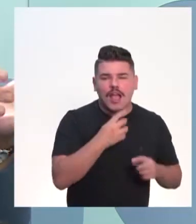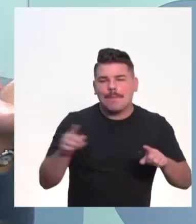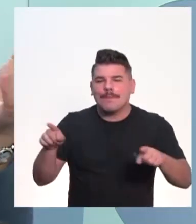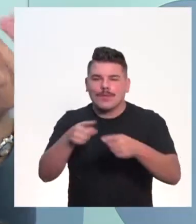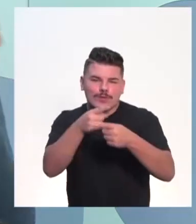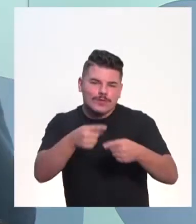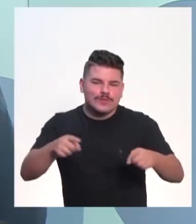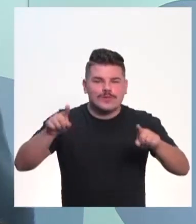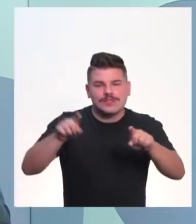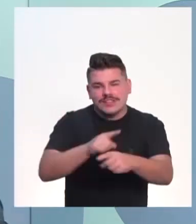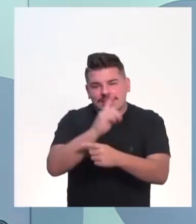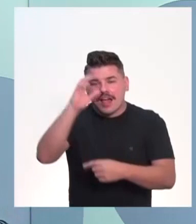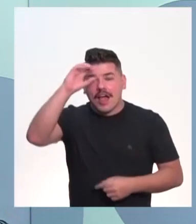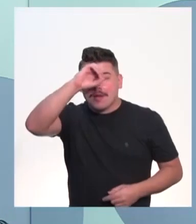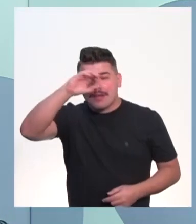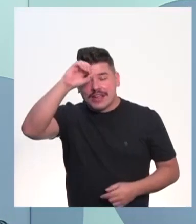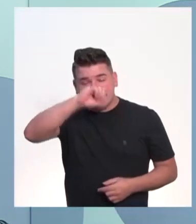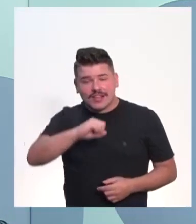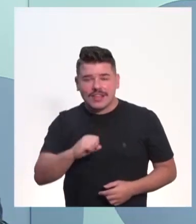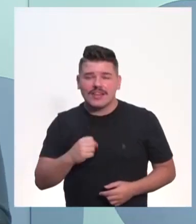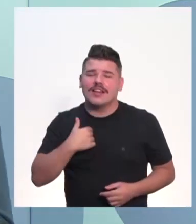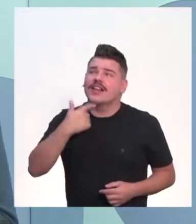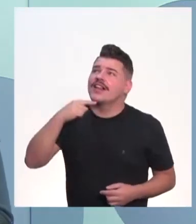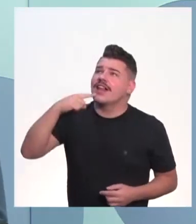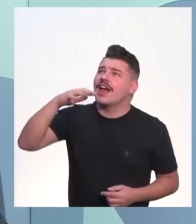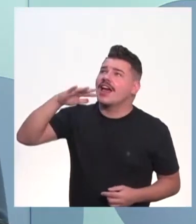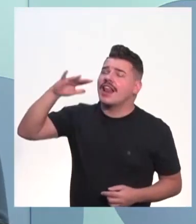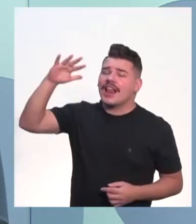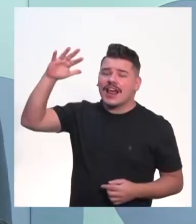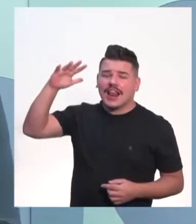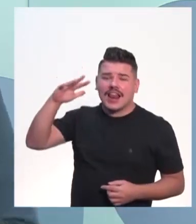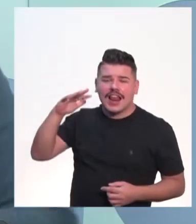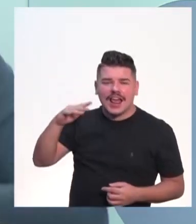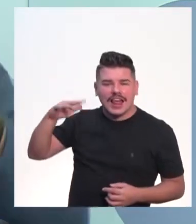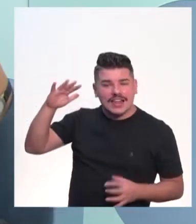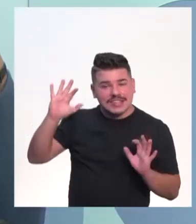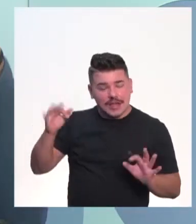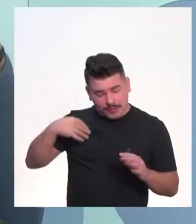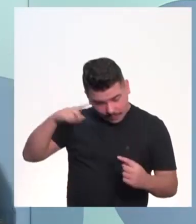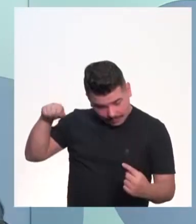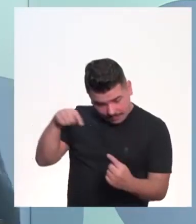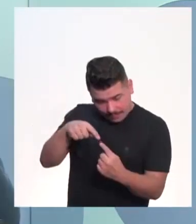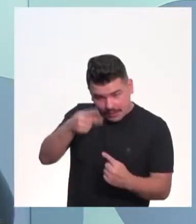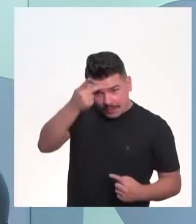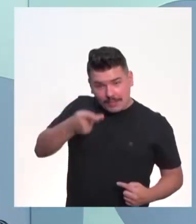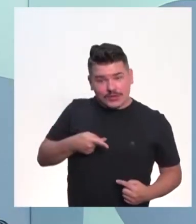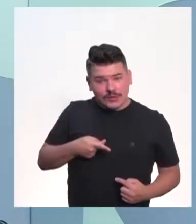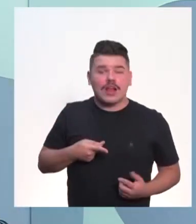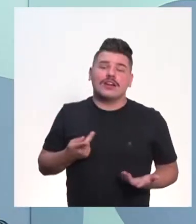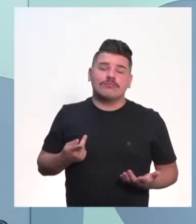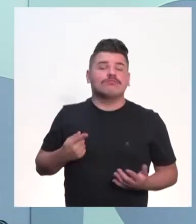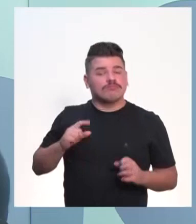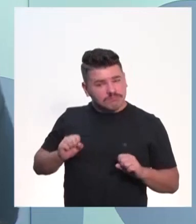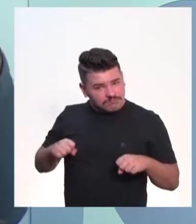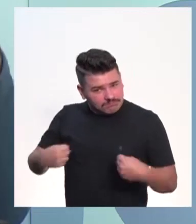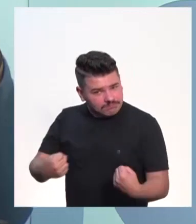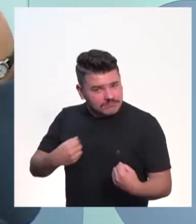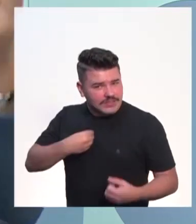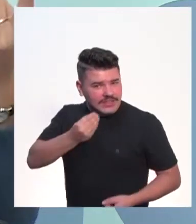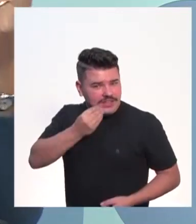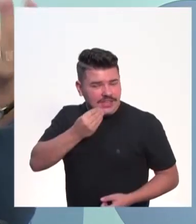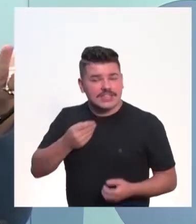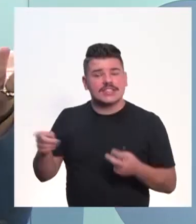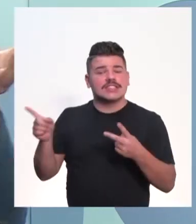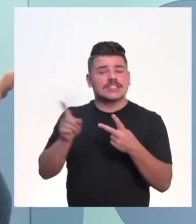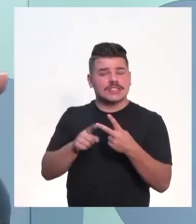e conseguir acertar as notas. Tudo isso são objetivos pessoais. Segundo ponto que a gente estuda, segundo